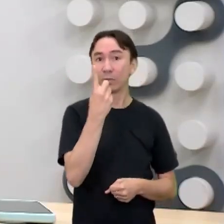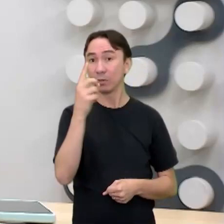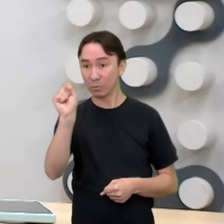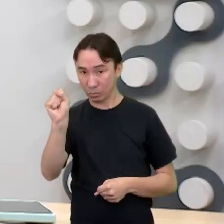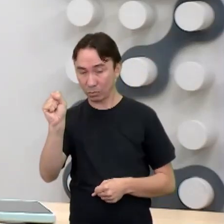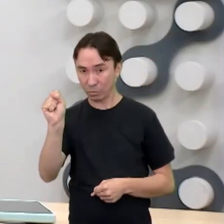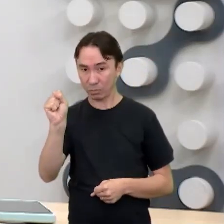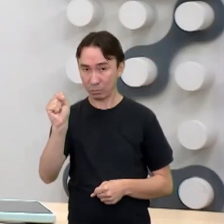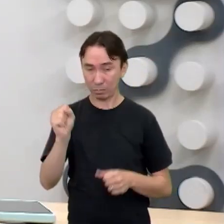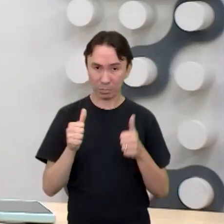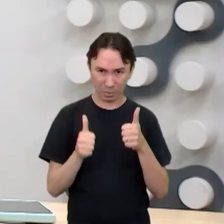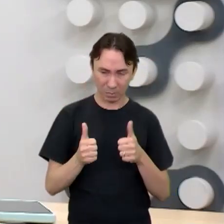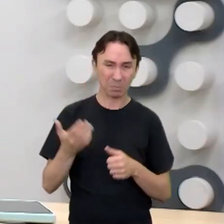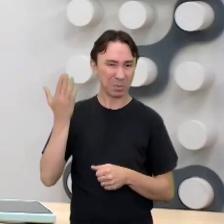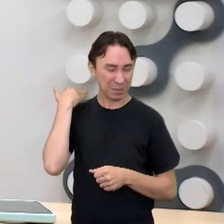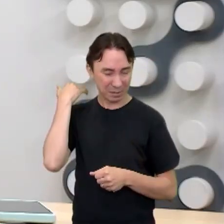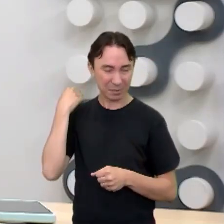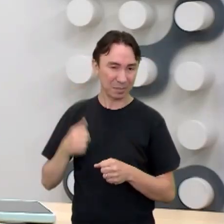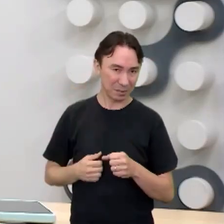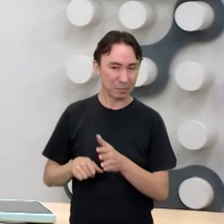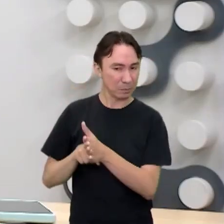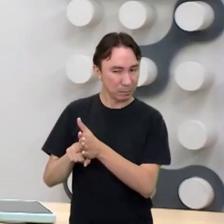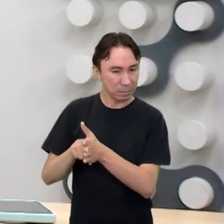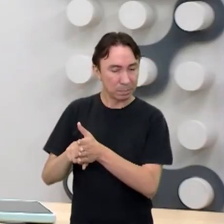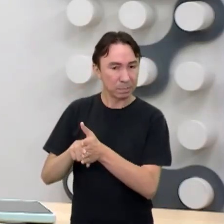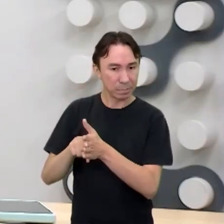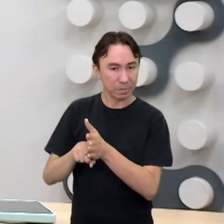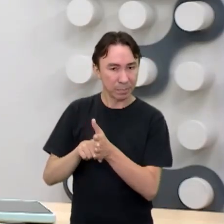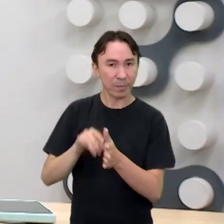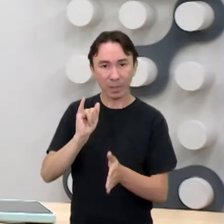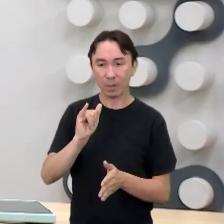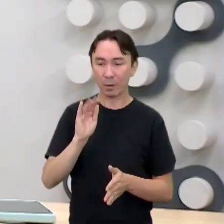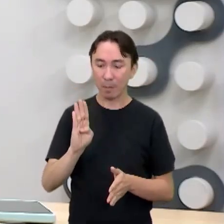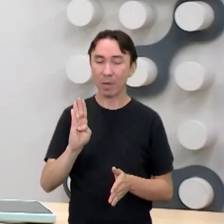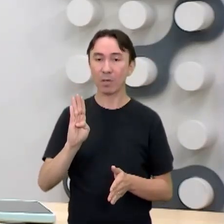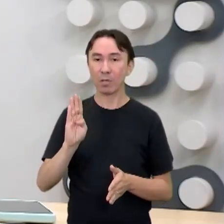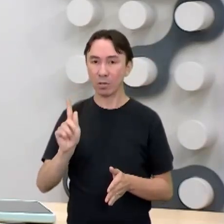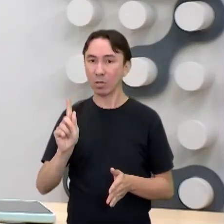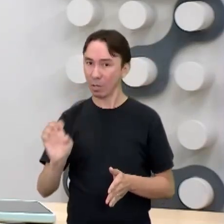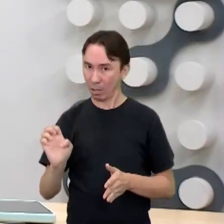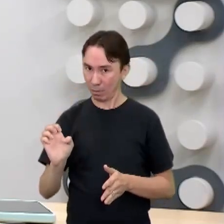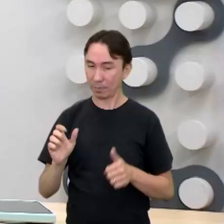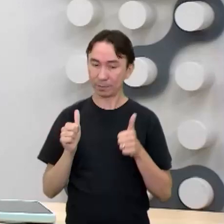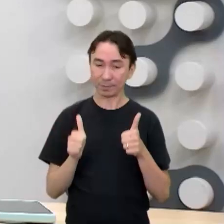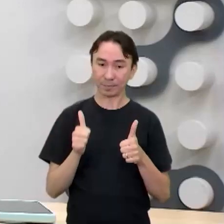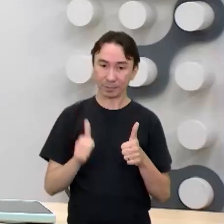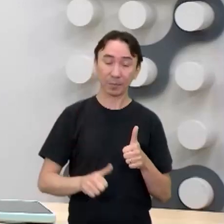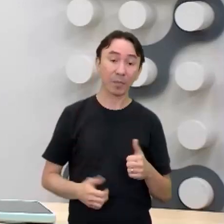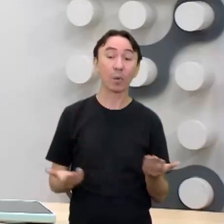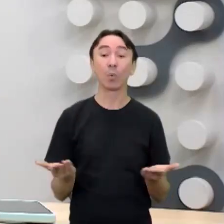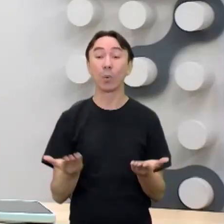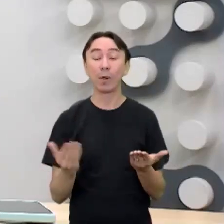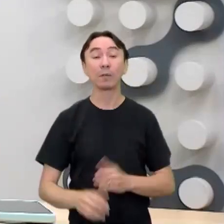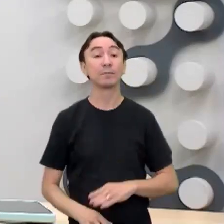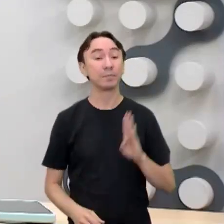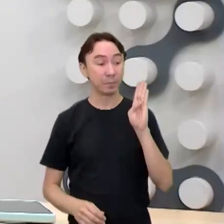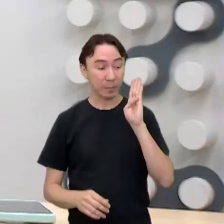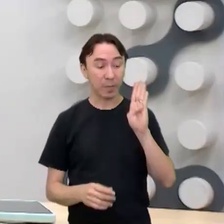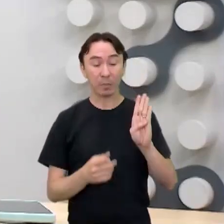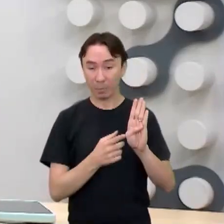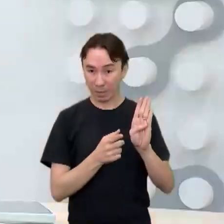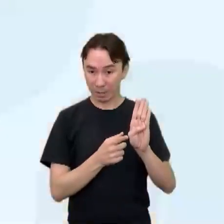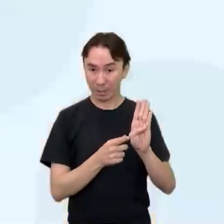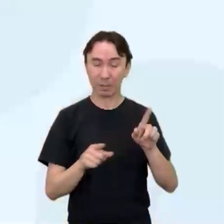pesquisa feita aí pelo IBGE sobre essa questão aí da hierarquia dos centros urbanos. No item B aparecem também outras